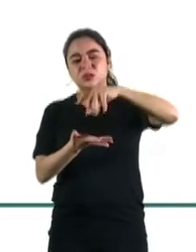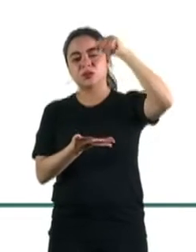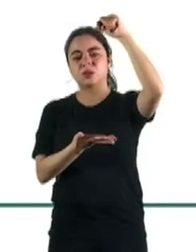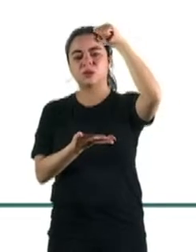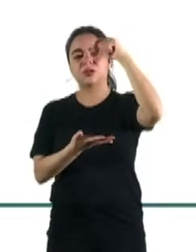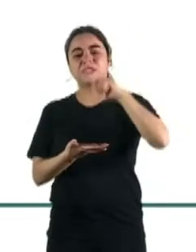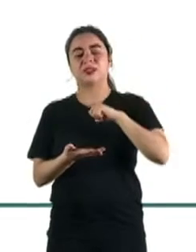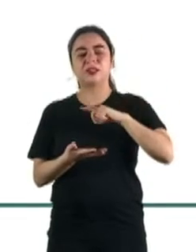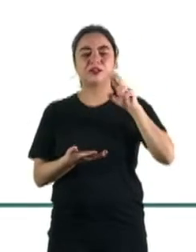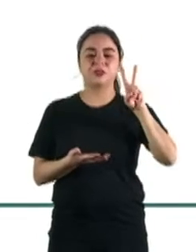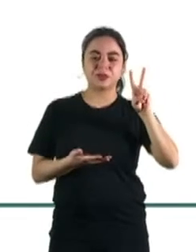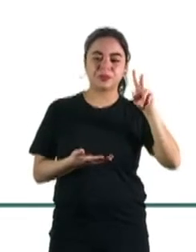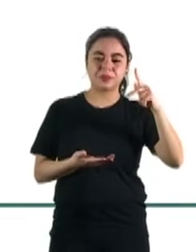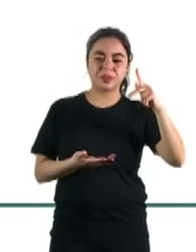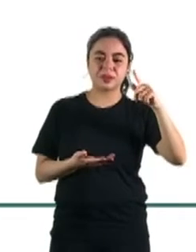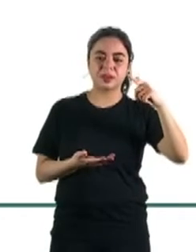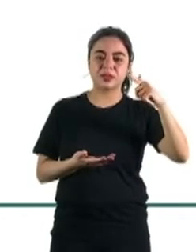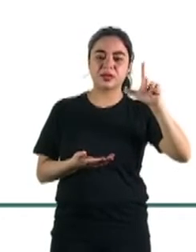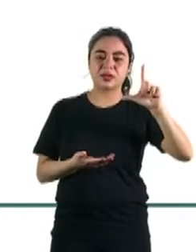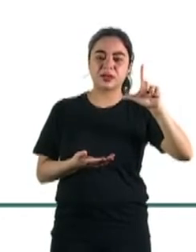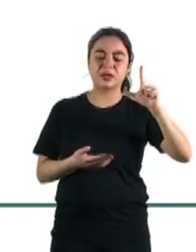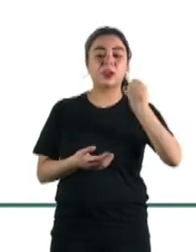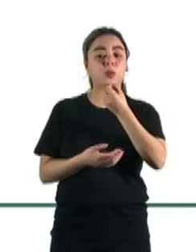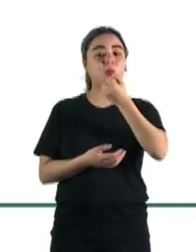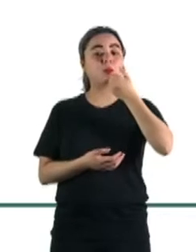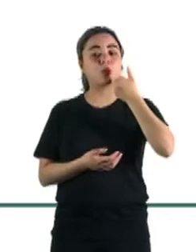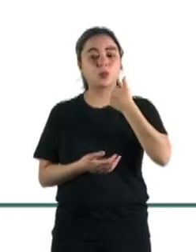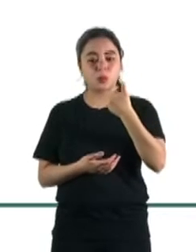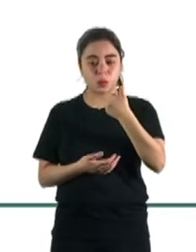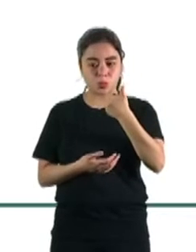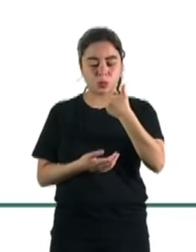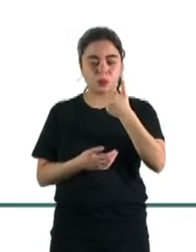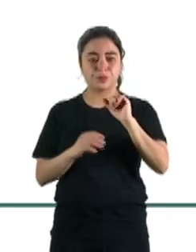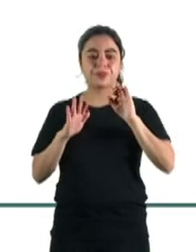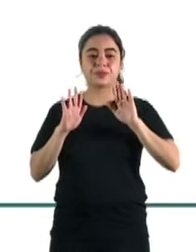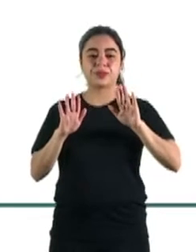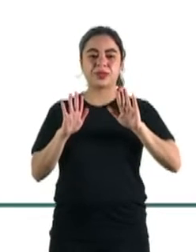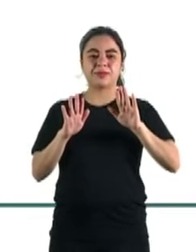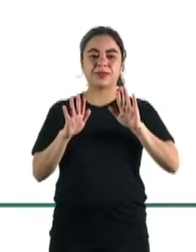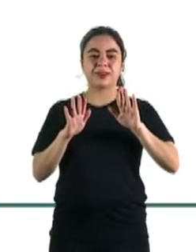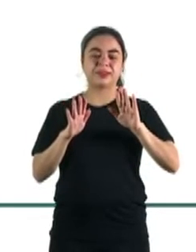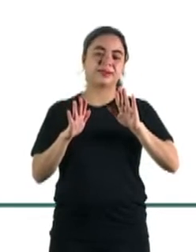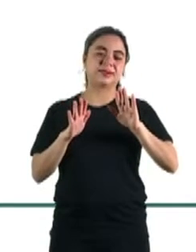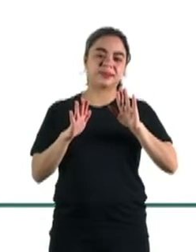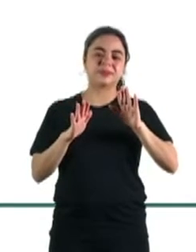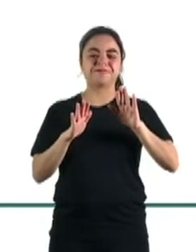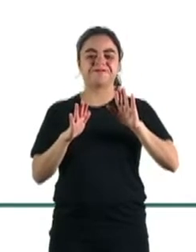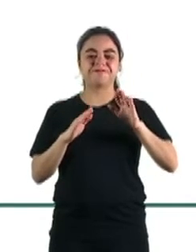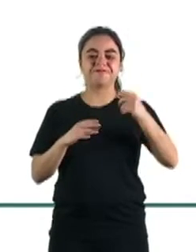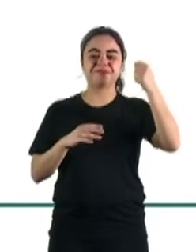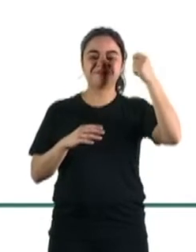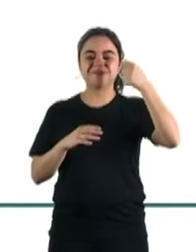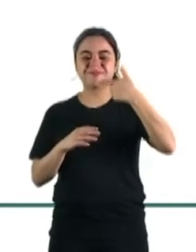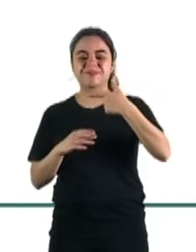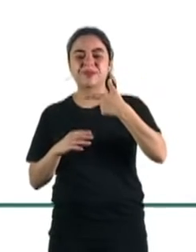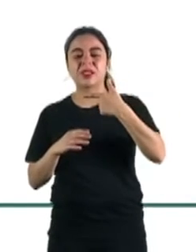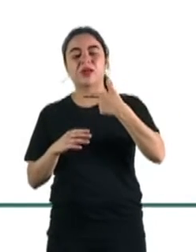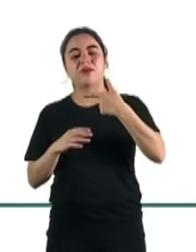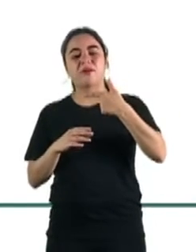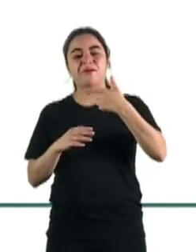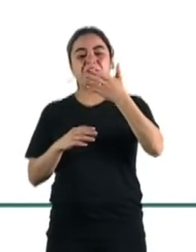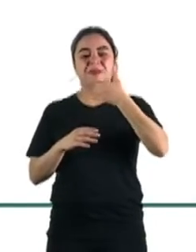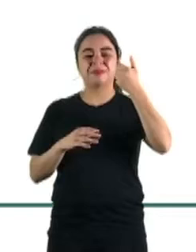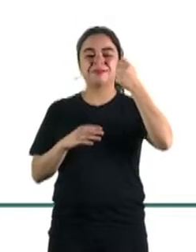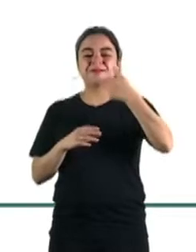um VPL positivo, o valor presente líquido dele é positivo, mas não se compara com outros movimentos robustos